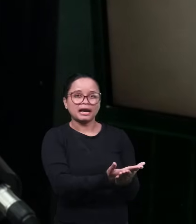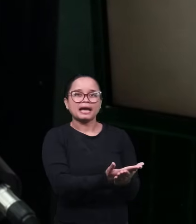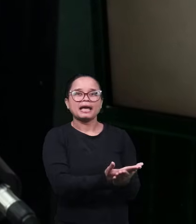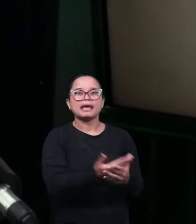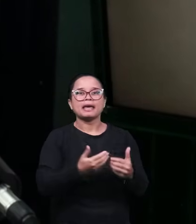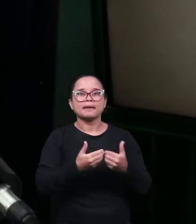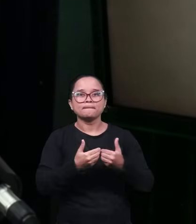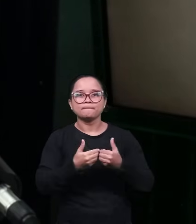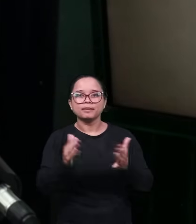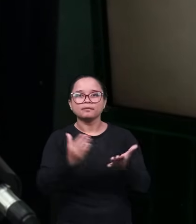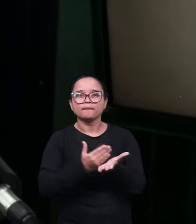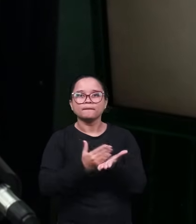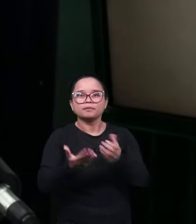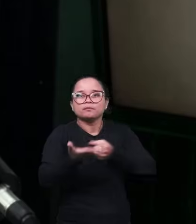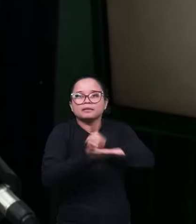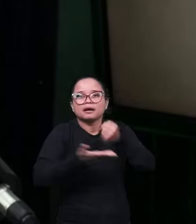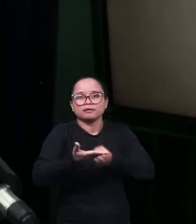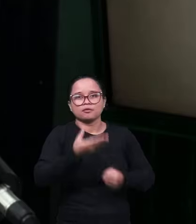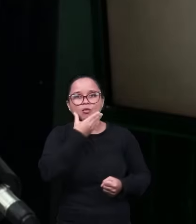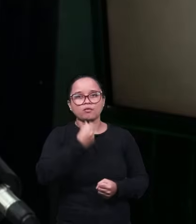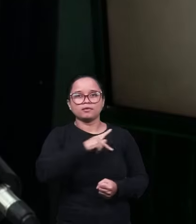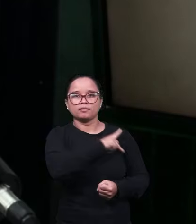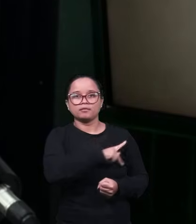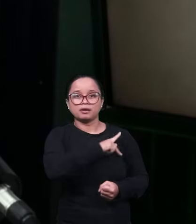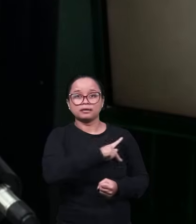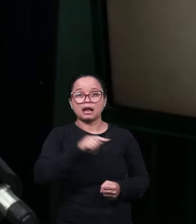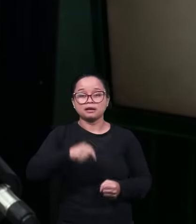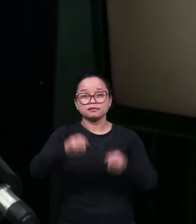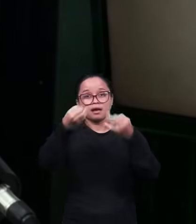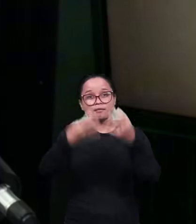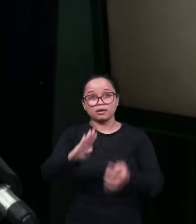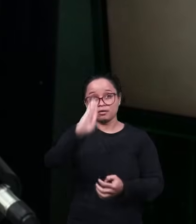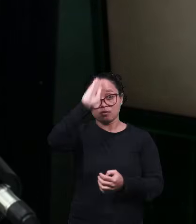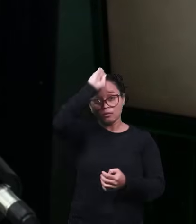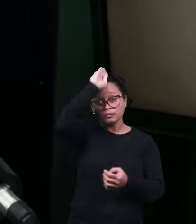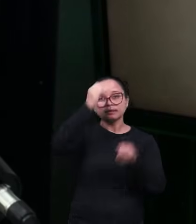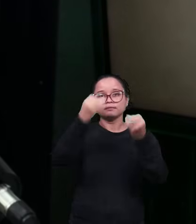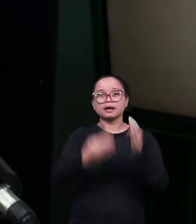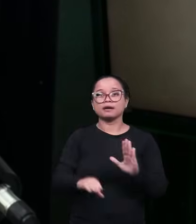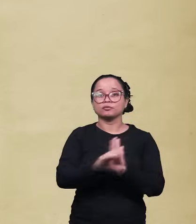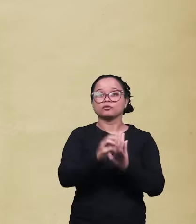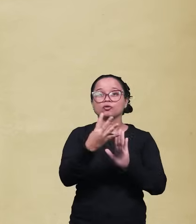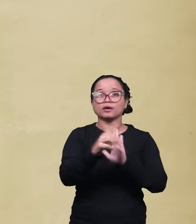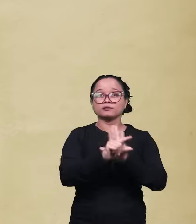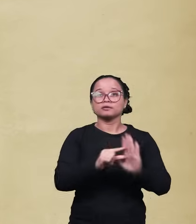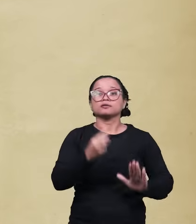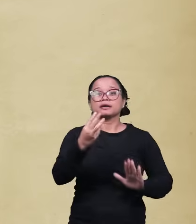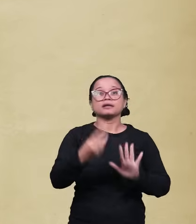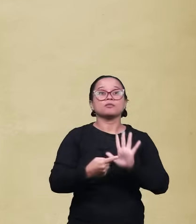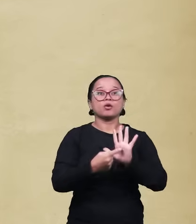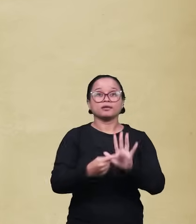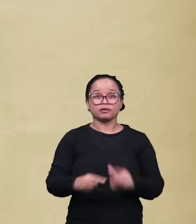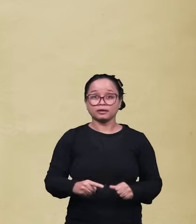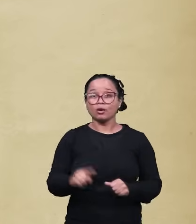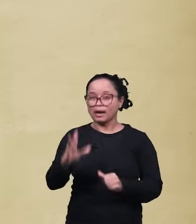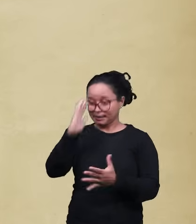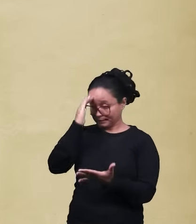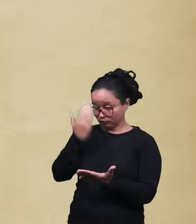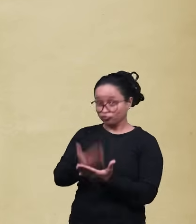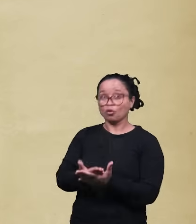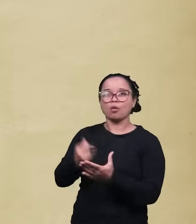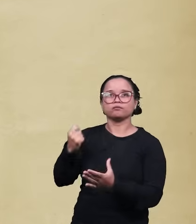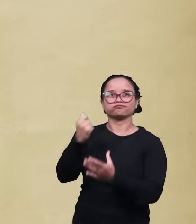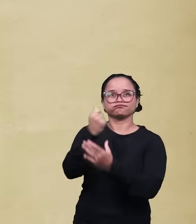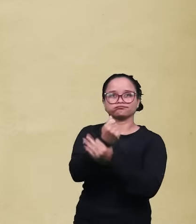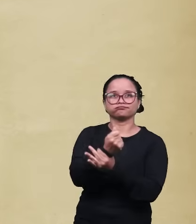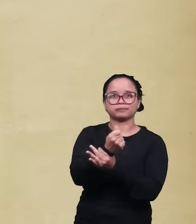princípio fundamental. Paulo até cita isso na carta aos Romanos, no capítulo 4, versículo 3. Creu Abrão a Deus e isso lhe foi imputado